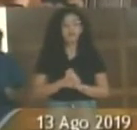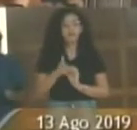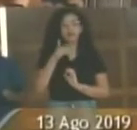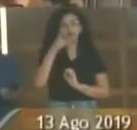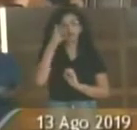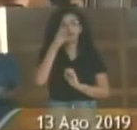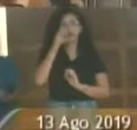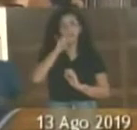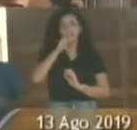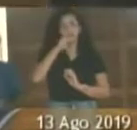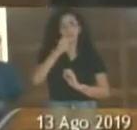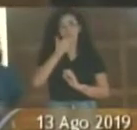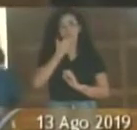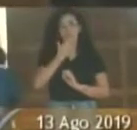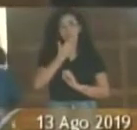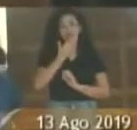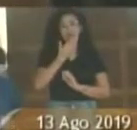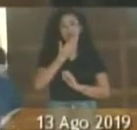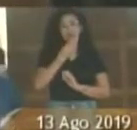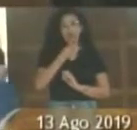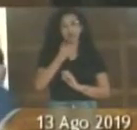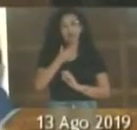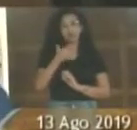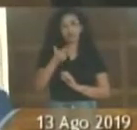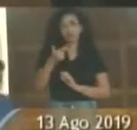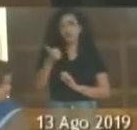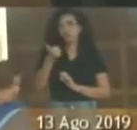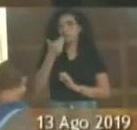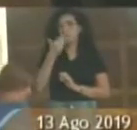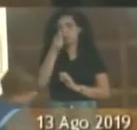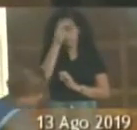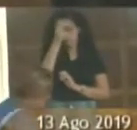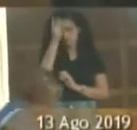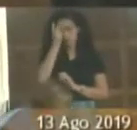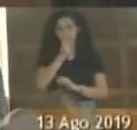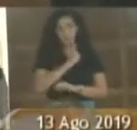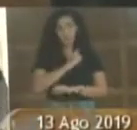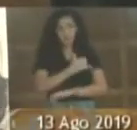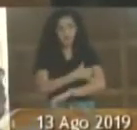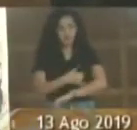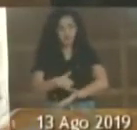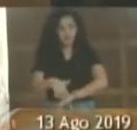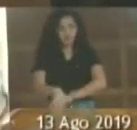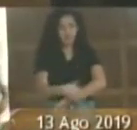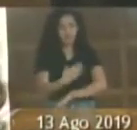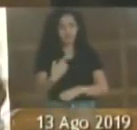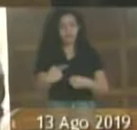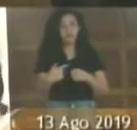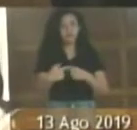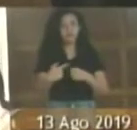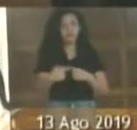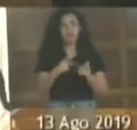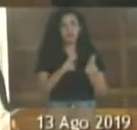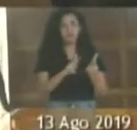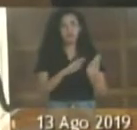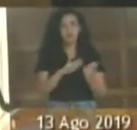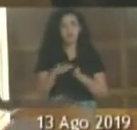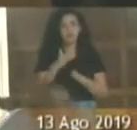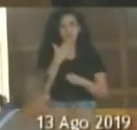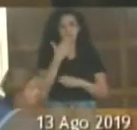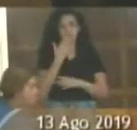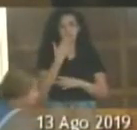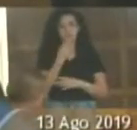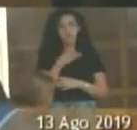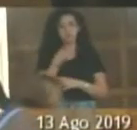Matéria do vereador Elinho de Sindicato. Indicação 3221, indicando ao prefeito a drenagem de pavimentação na Travessa Pontes, bairro Parque Mambucaba.